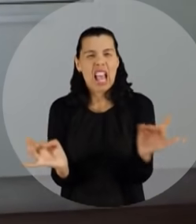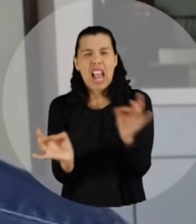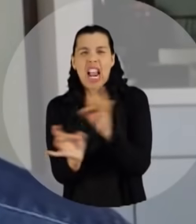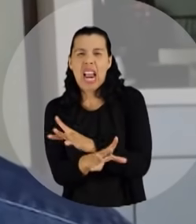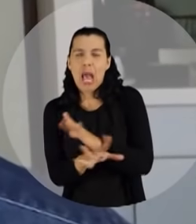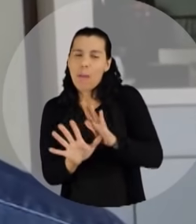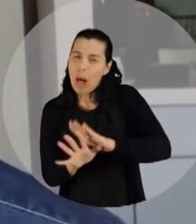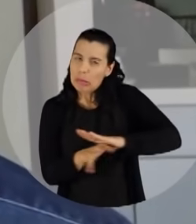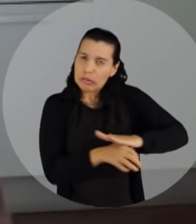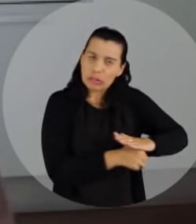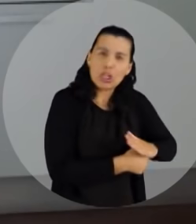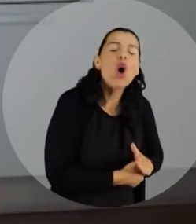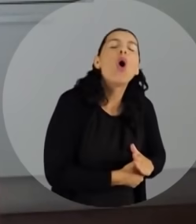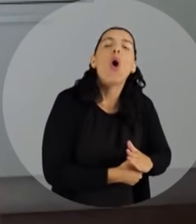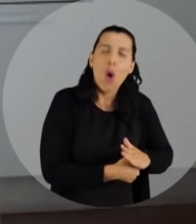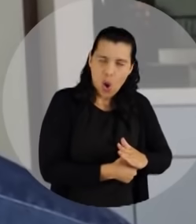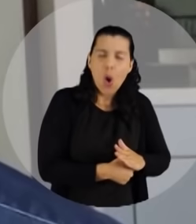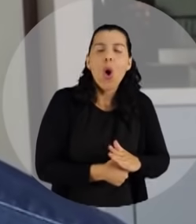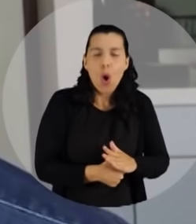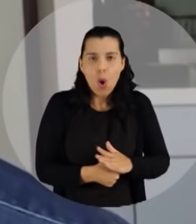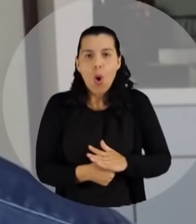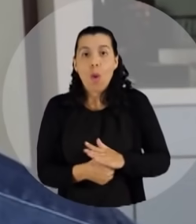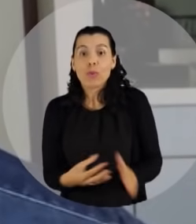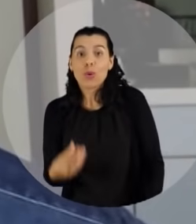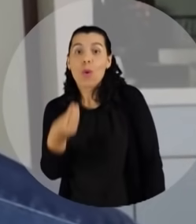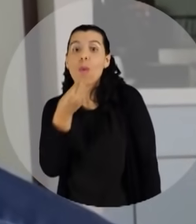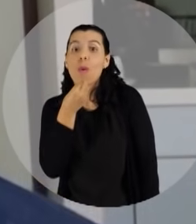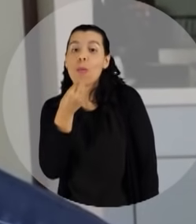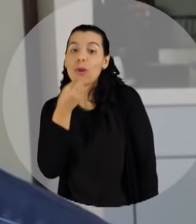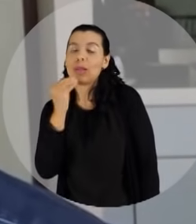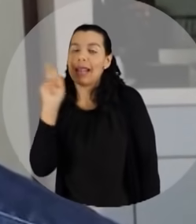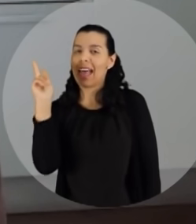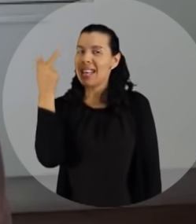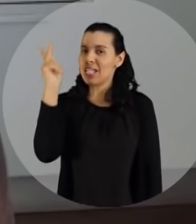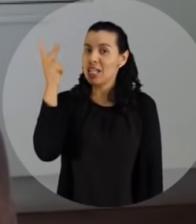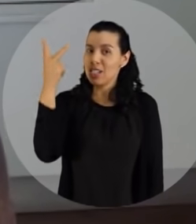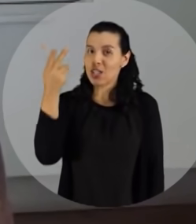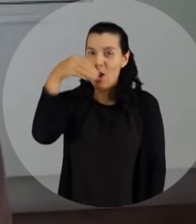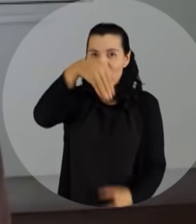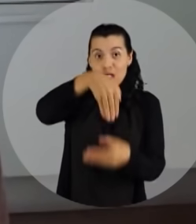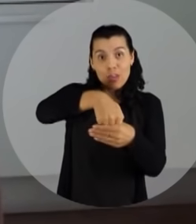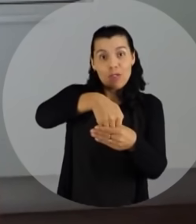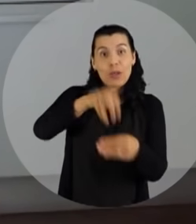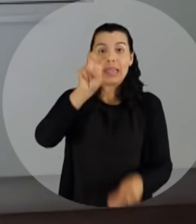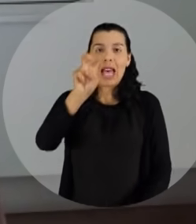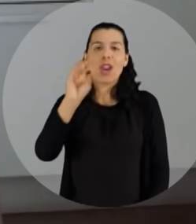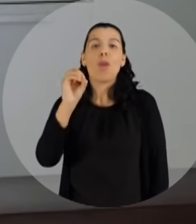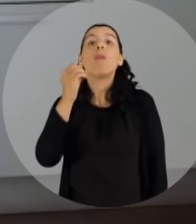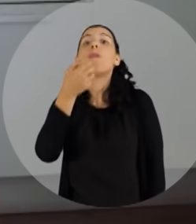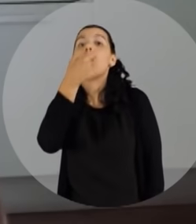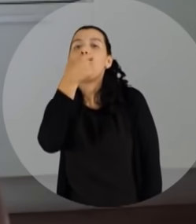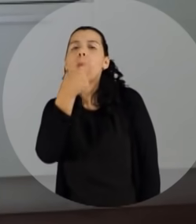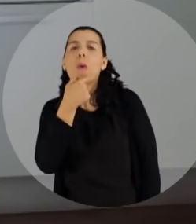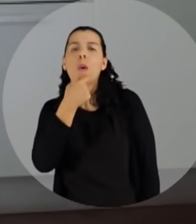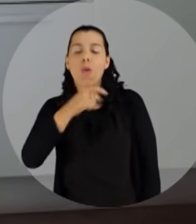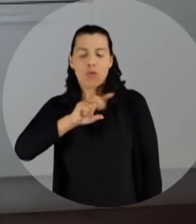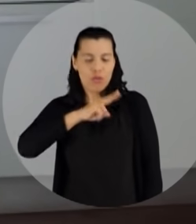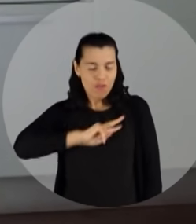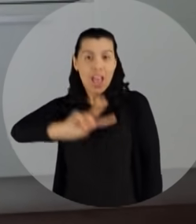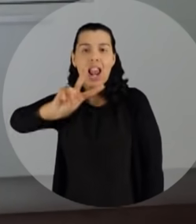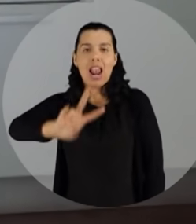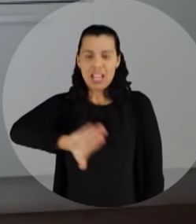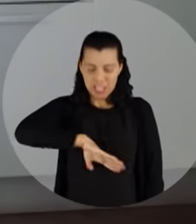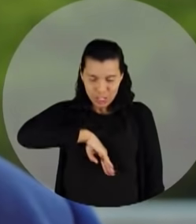combater máfias, combater esquemas, uma oportunidade histórica de eleger Guilherme Boulos, esse homem valente,